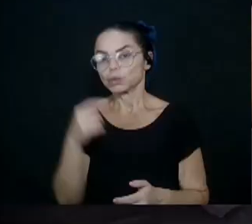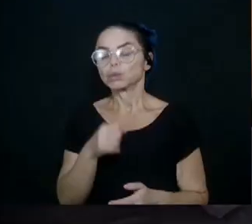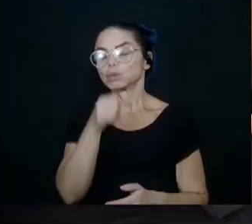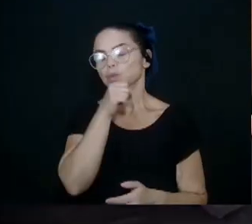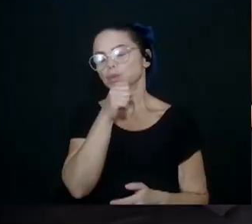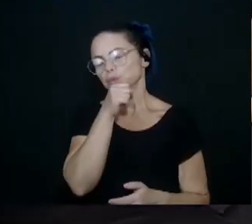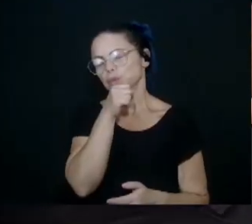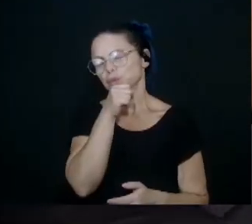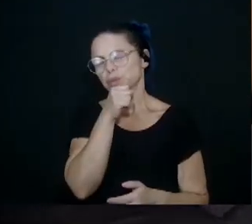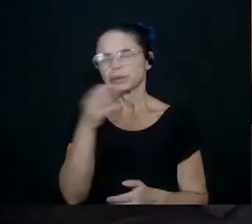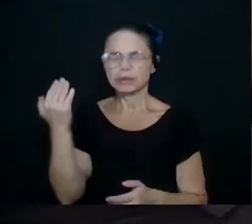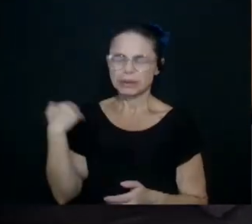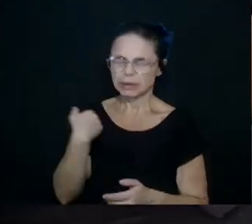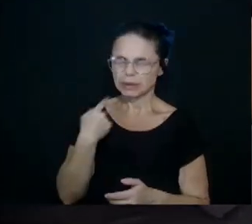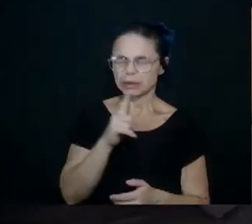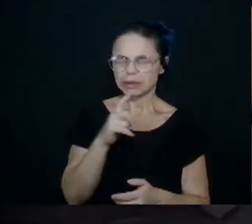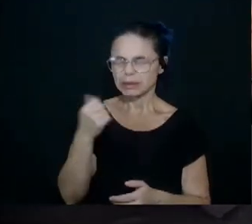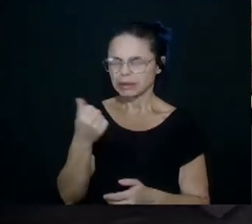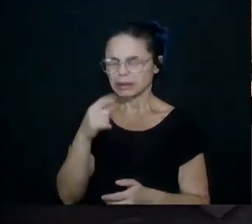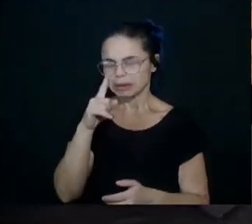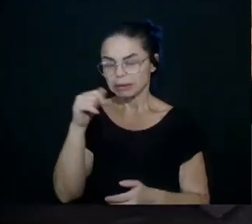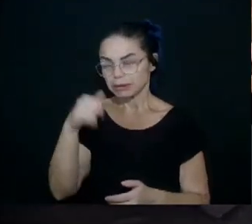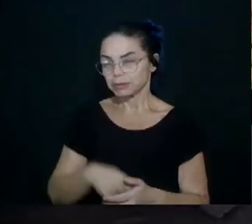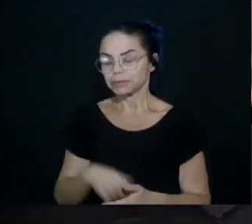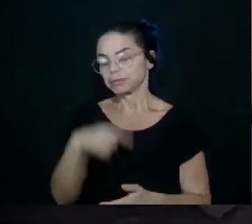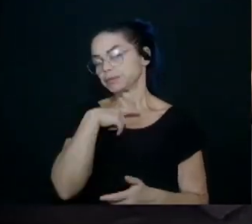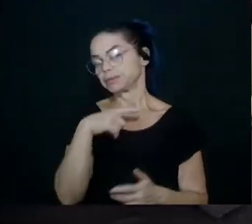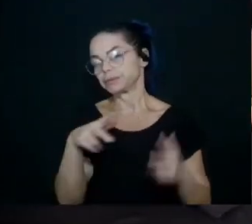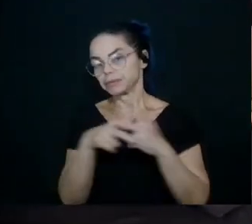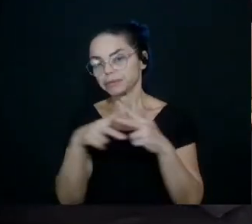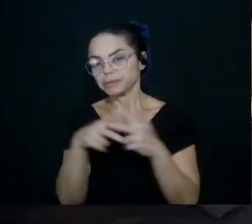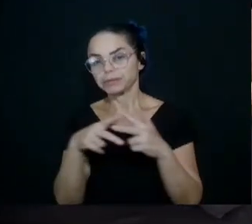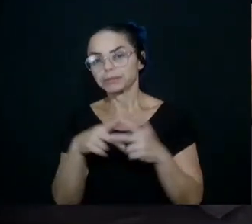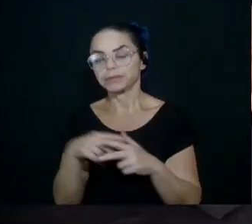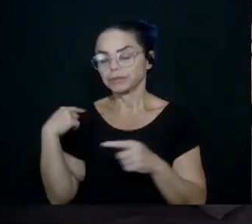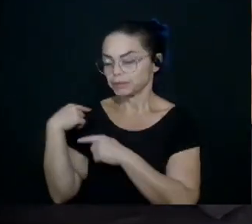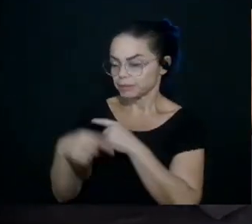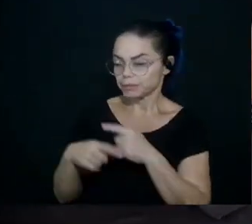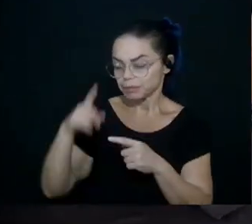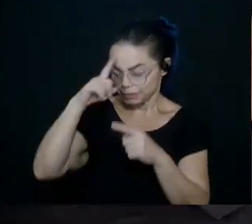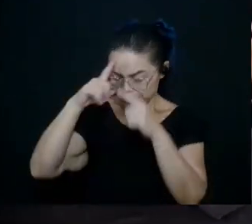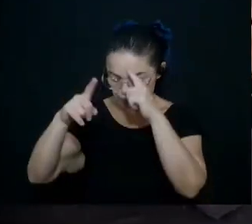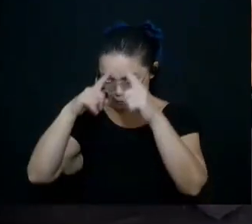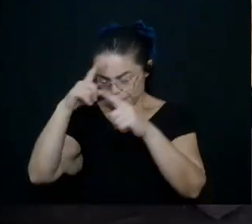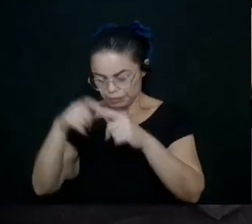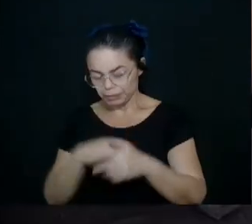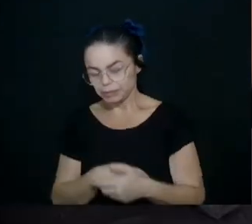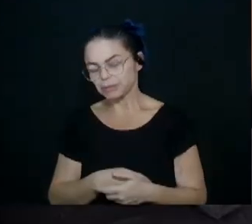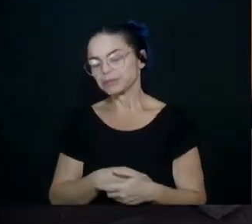16, 17 anos, e a gente teve um conflito assim, de gerações, de ideias, e a gente optou por